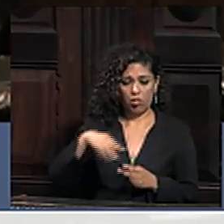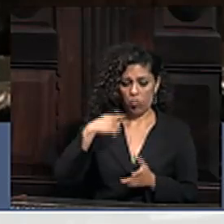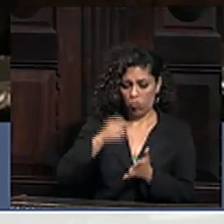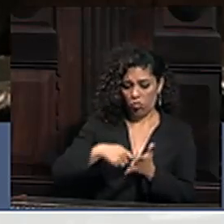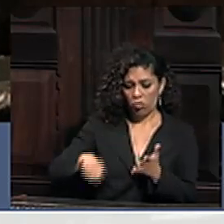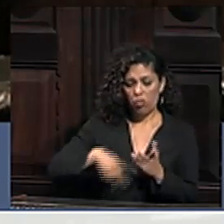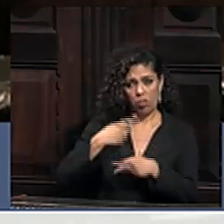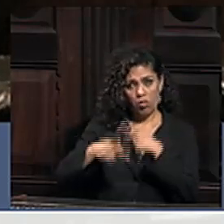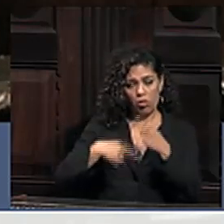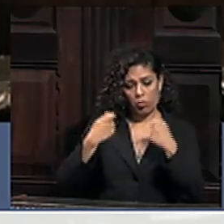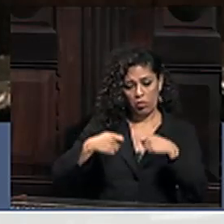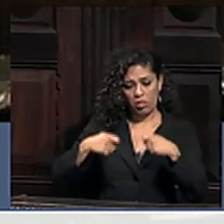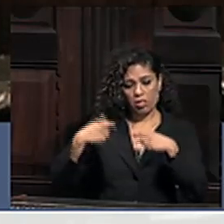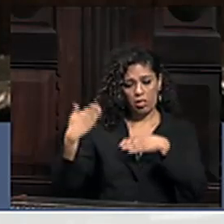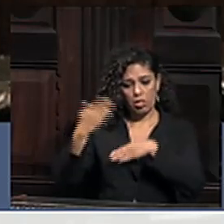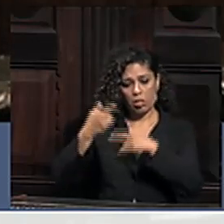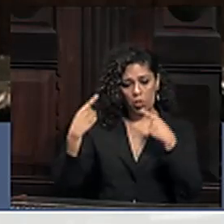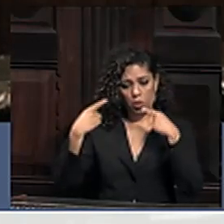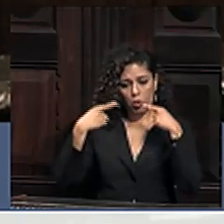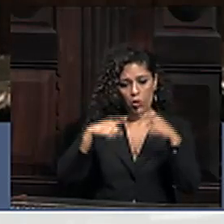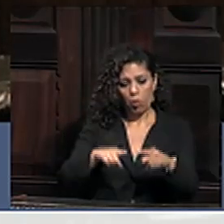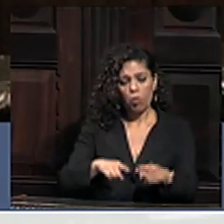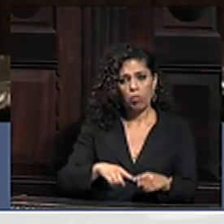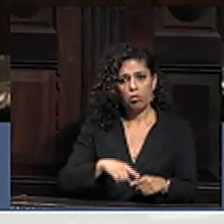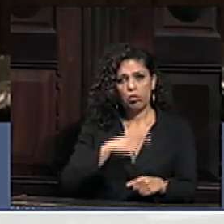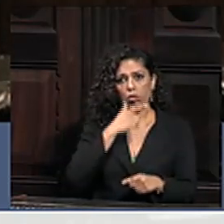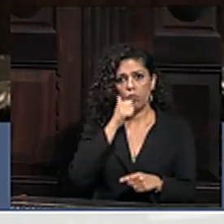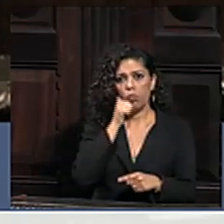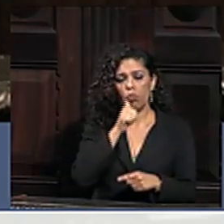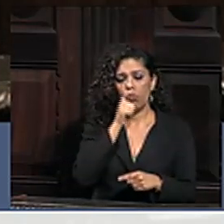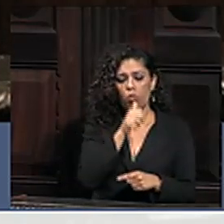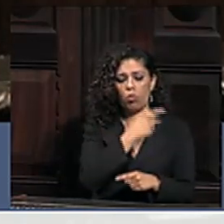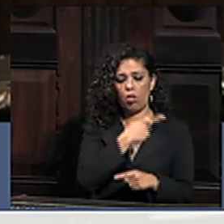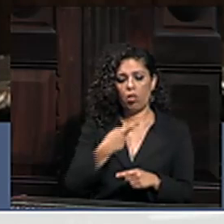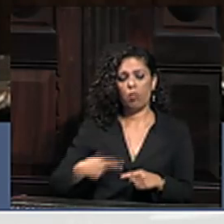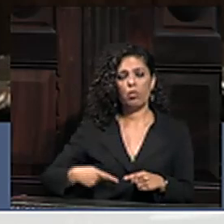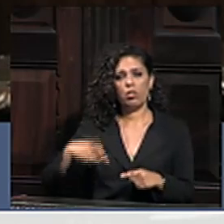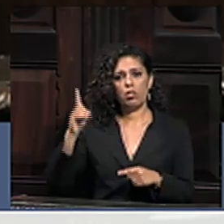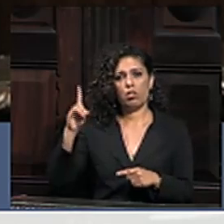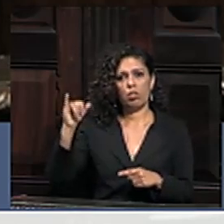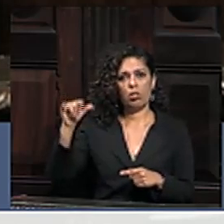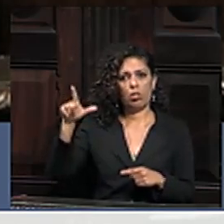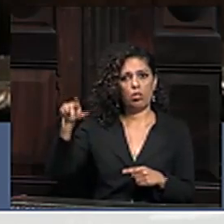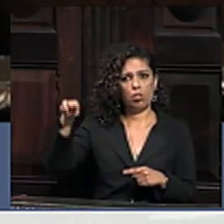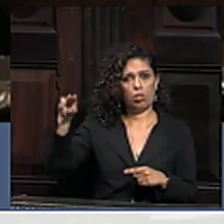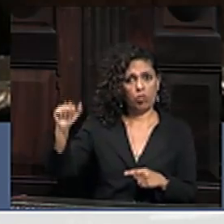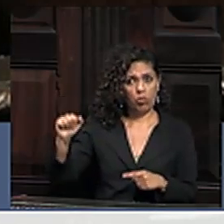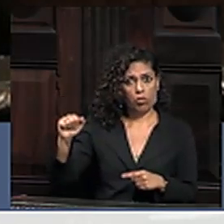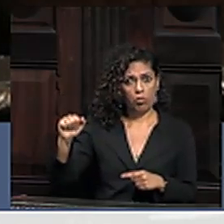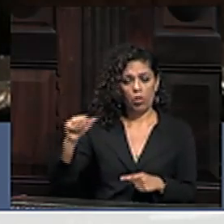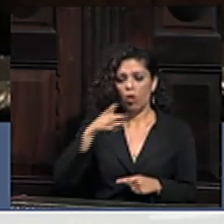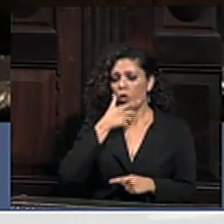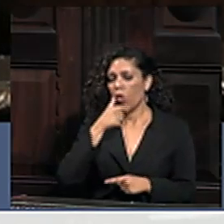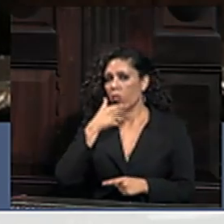inclusive conversado com generais e ministros do Supremo, que com ela não seria possível. não viu nenhum